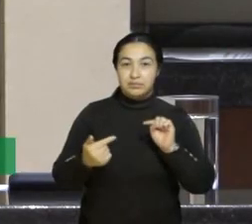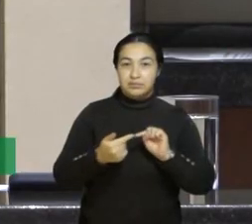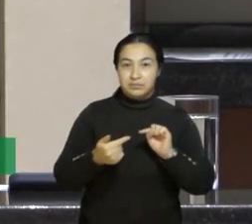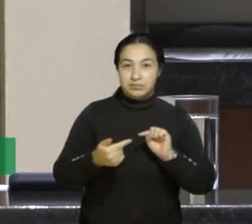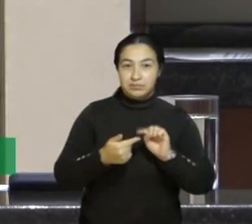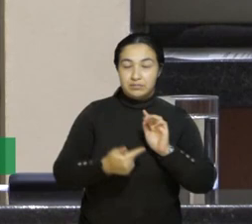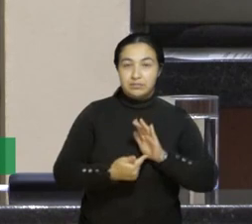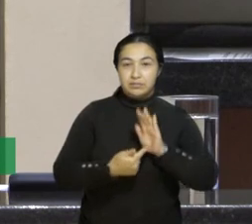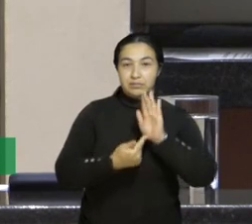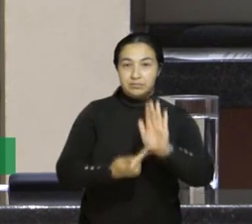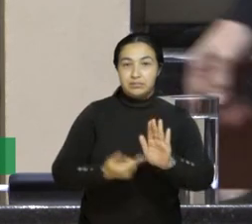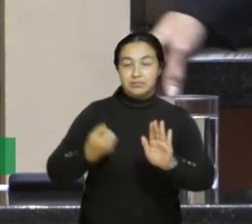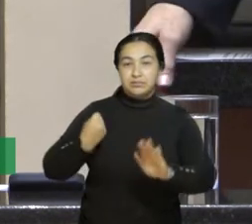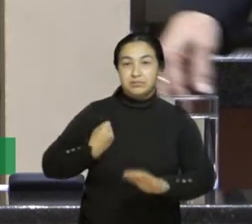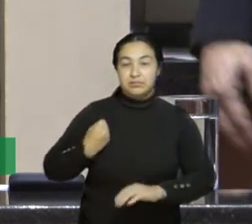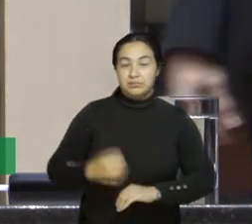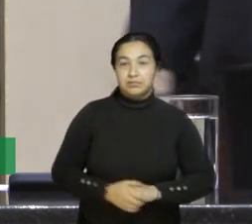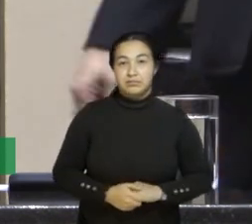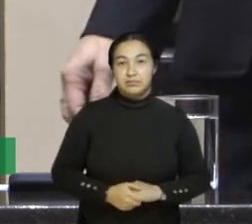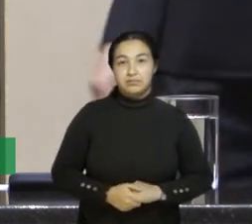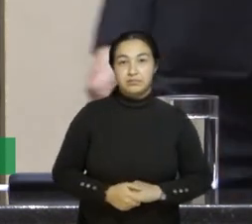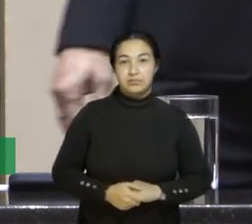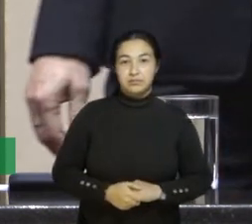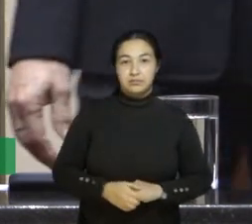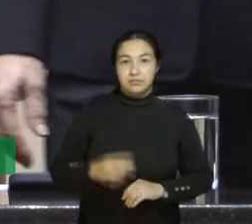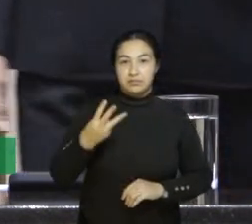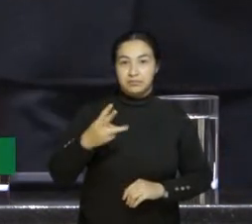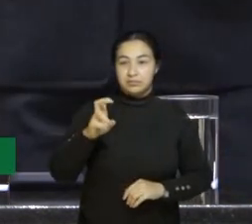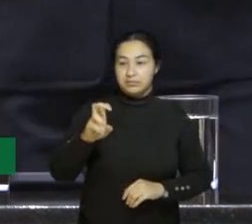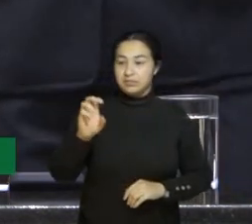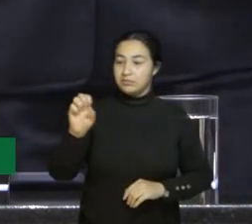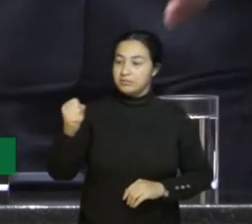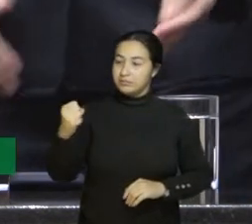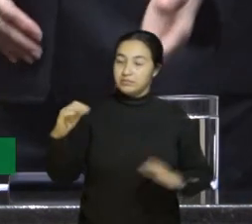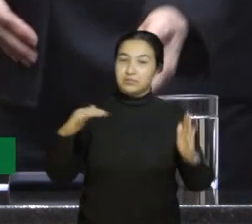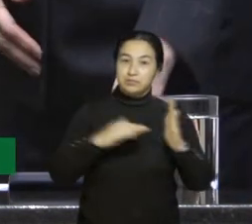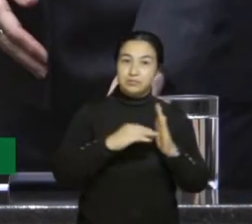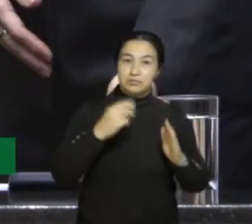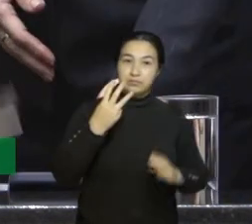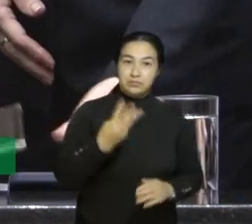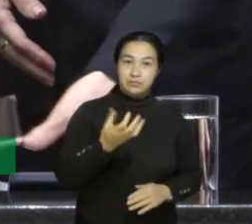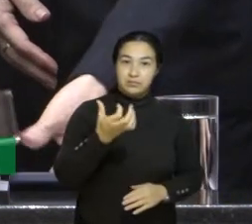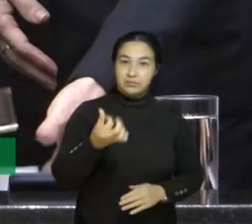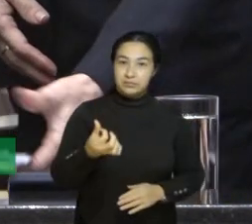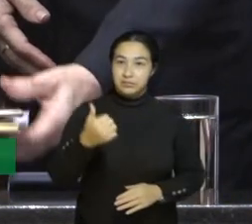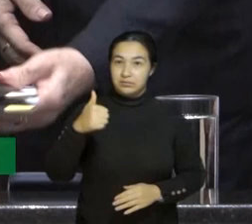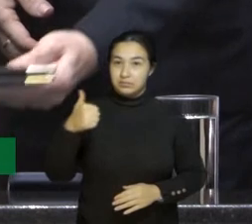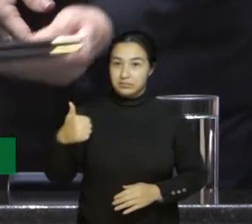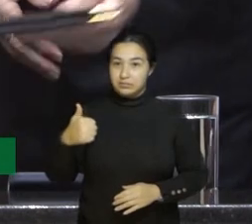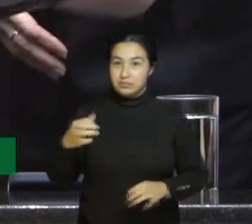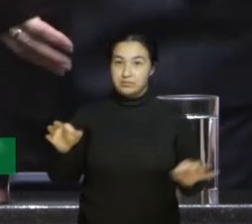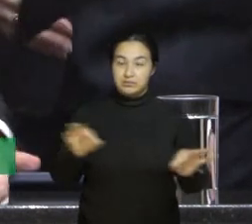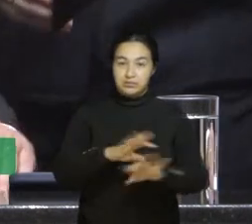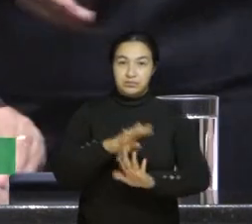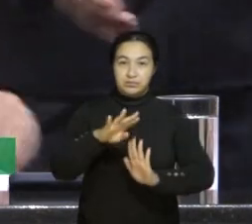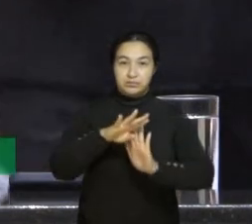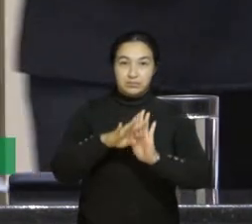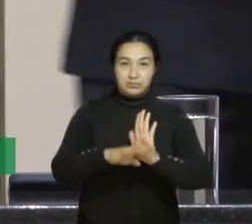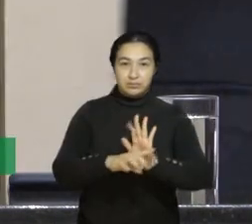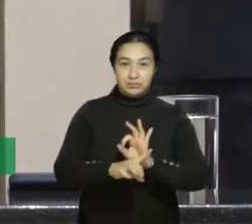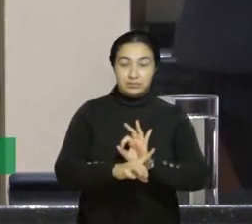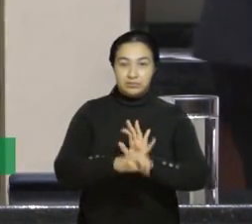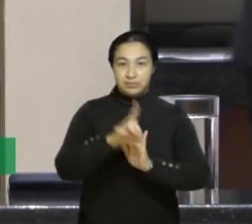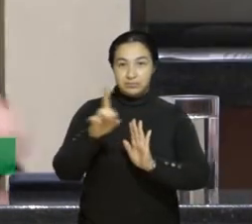seguintes indicações. Indicações de números 358 a 361. Fim da ordem do dia. Passamos